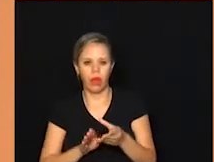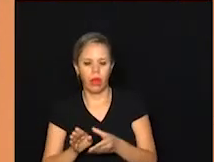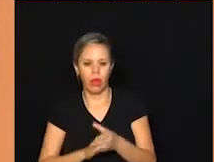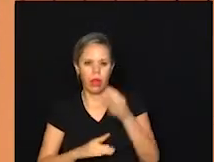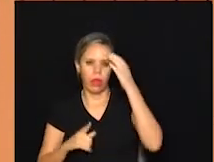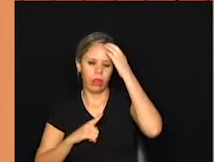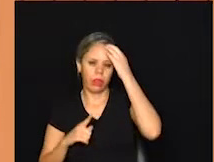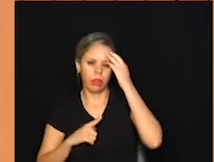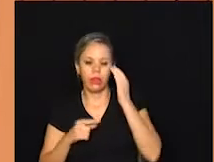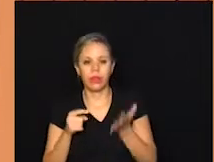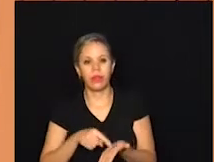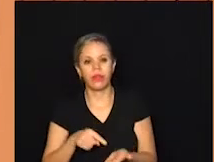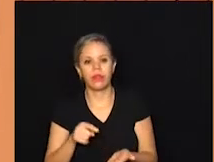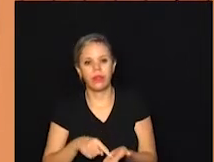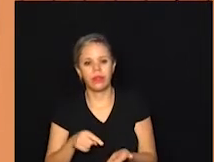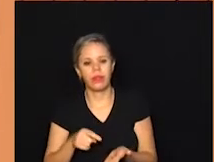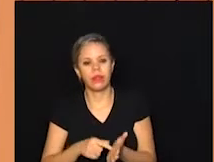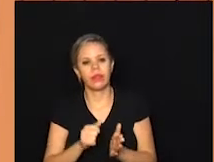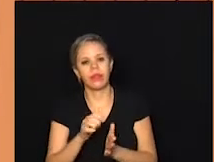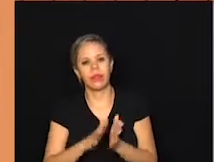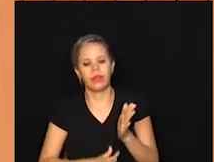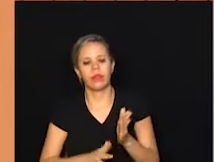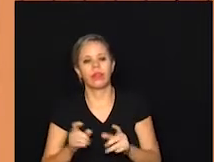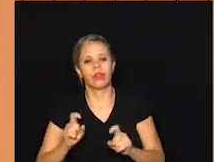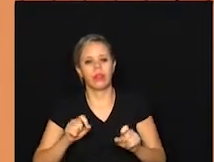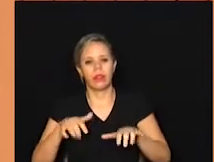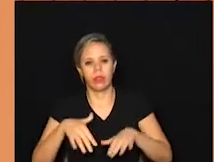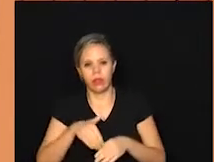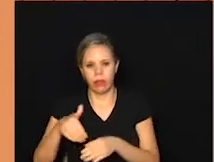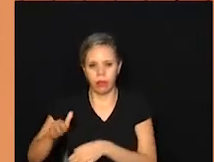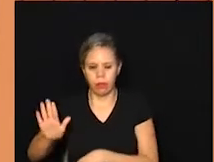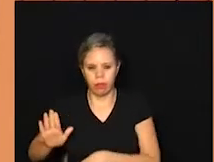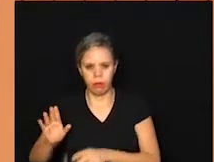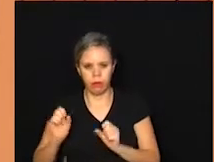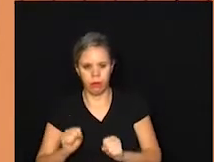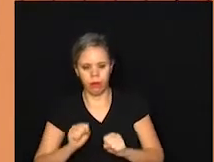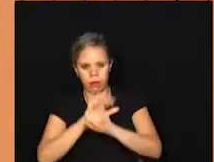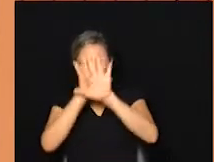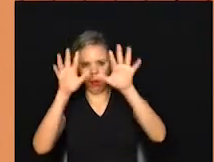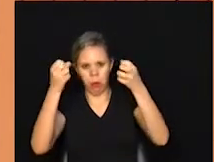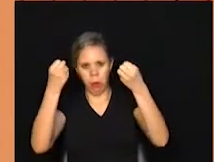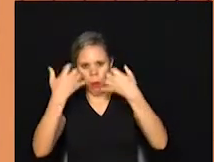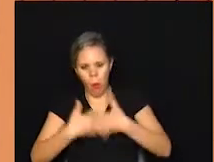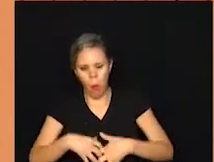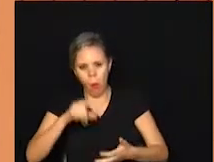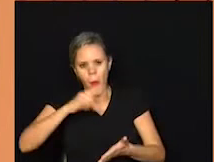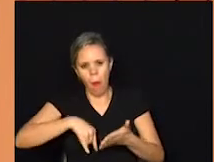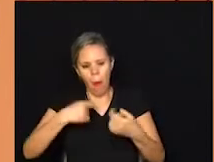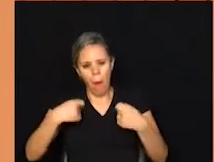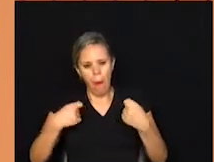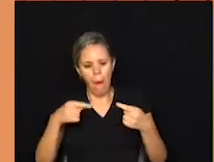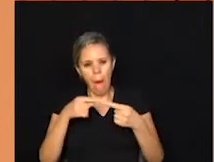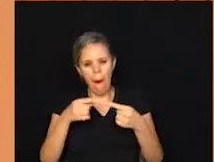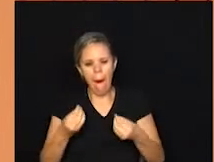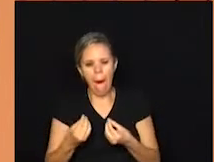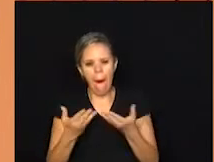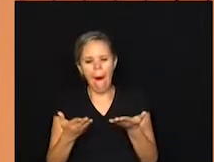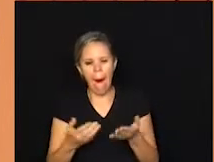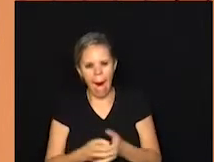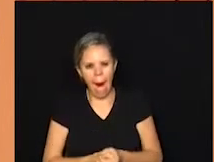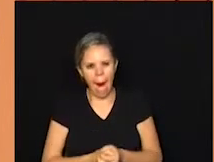em mãos a ata dessa eleição, para que possa esclarecer se os documentos necessários foram enviados para